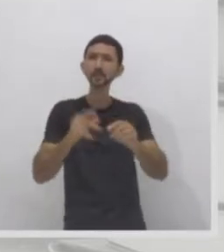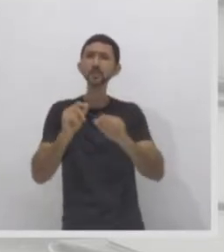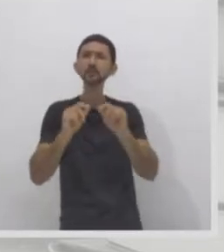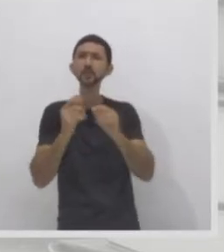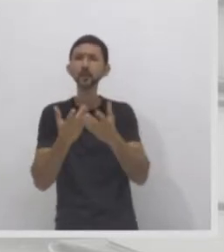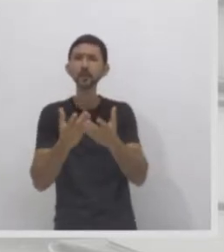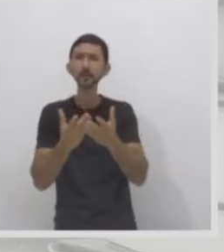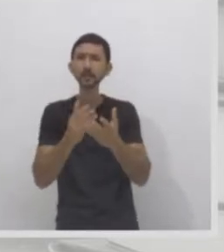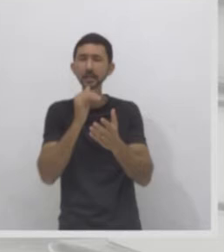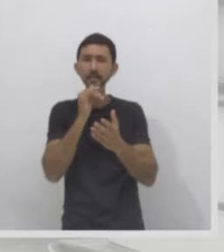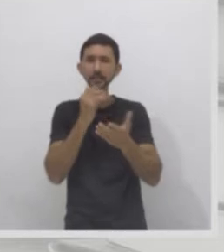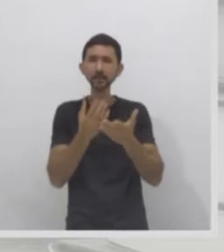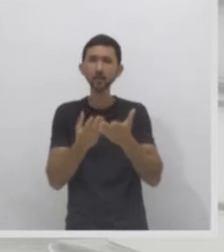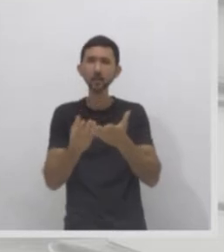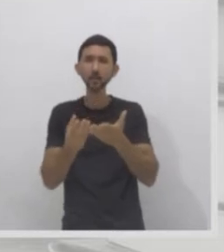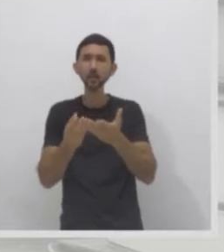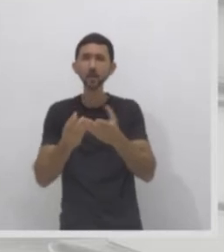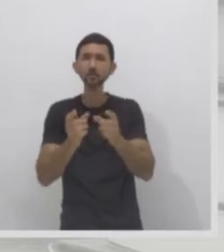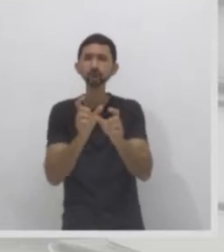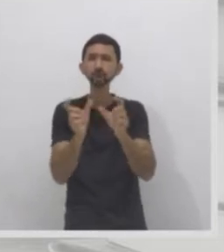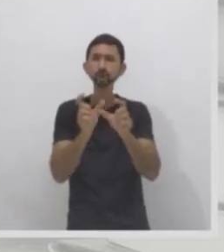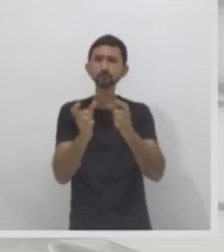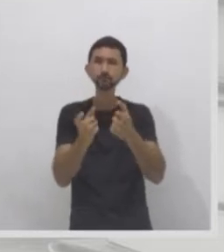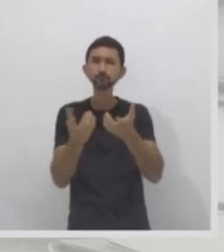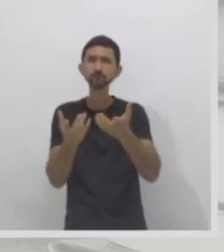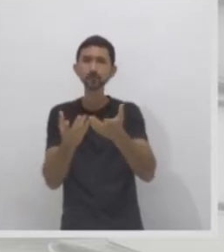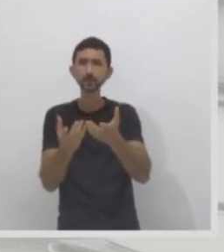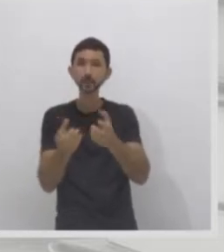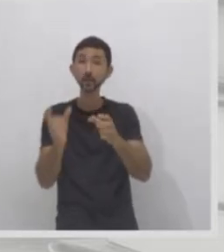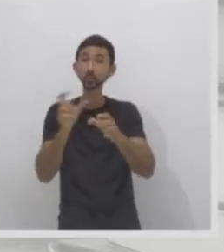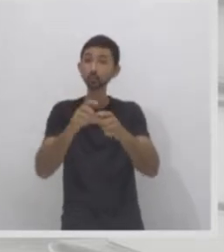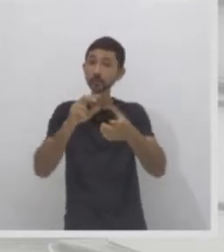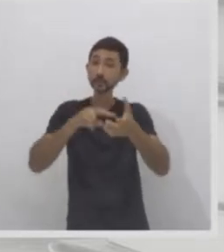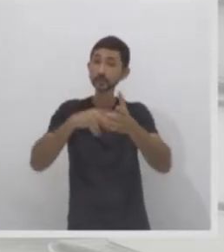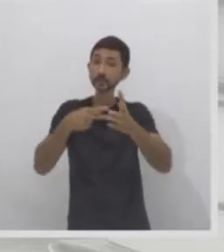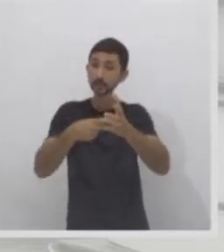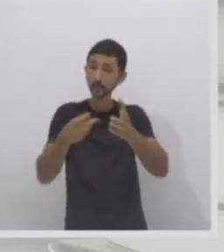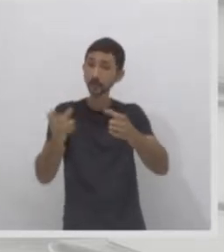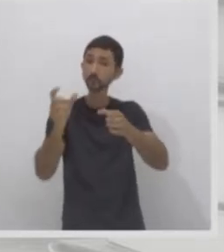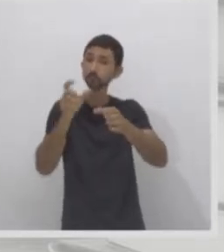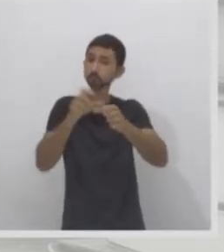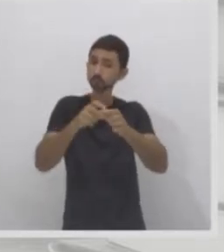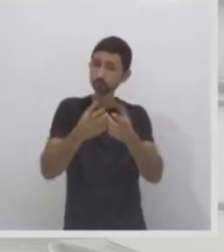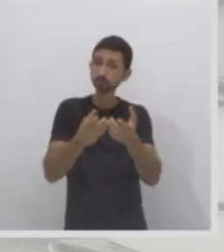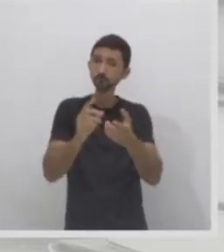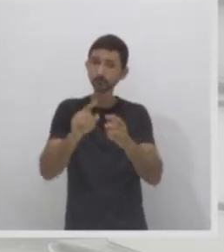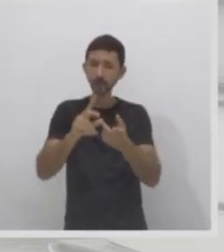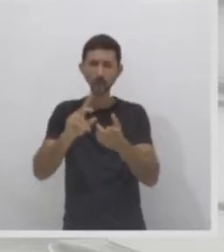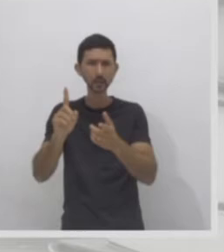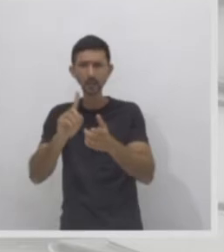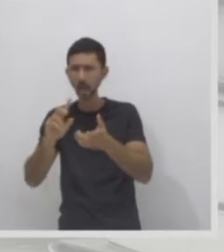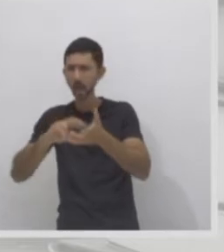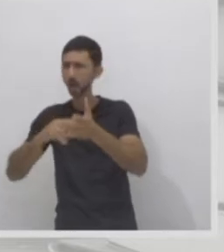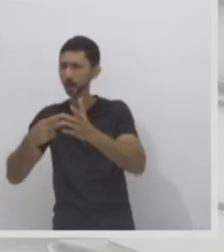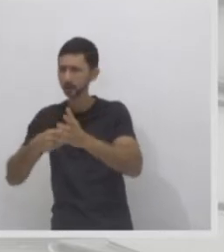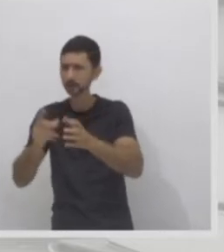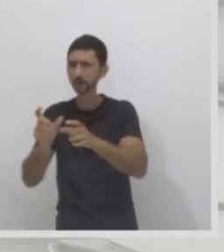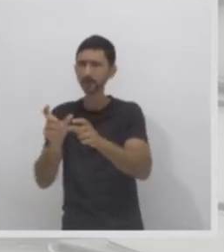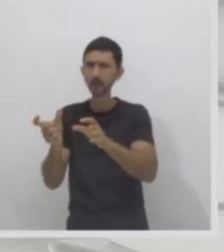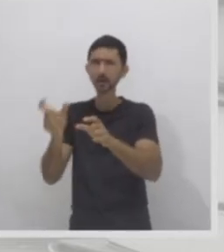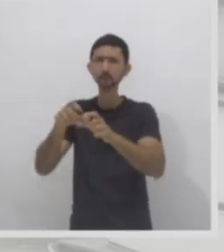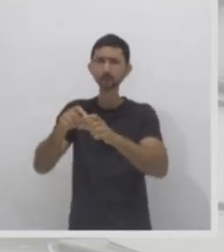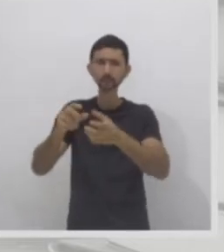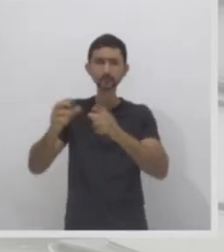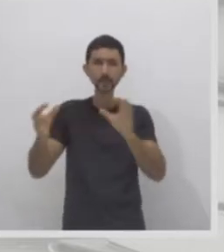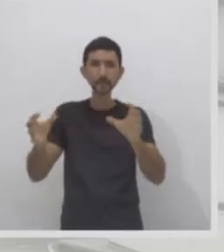que, como o próprio nome está dizendo, eles trazem um sentido neles mesmos, e os não significativos são os chamados